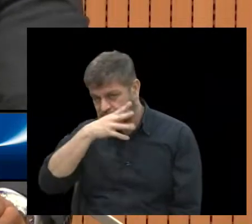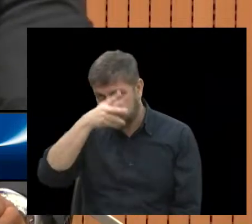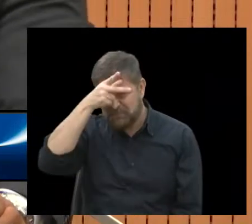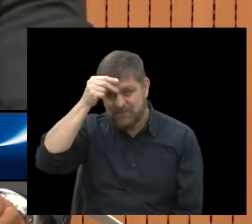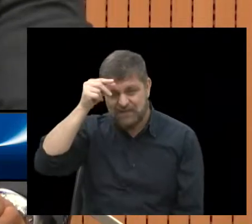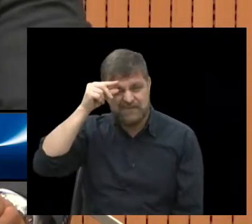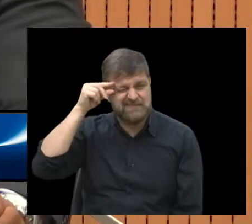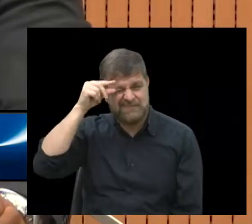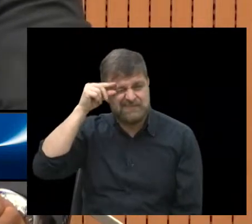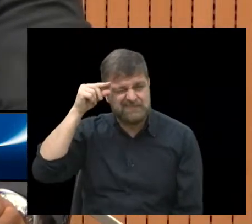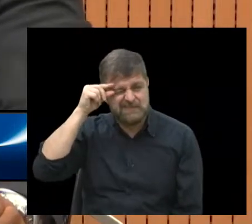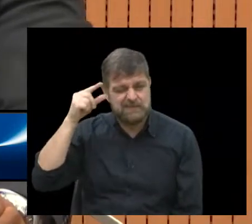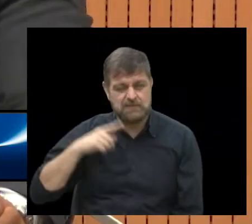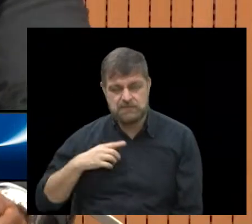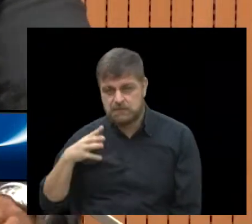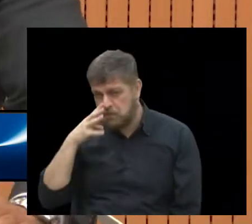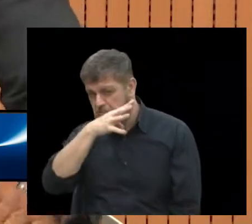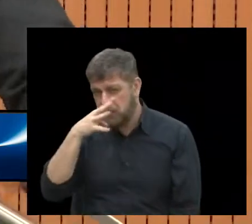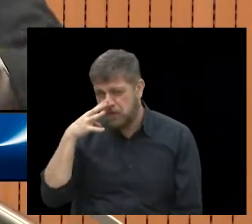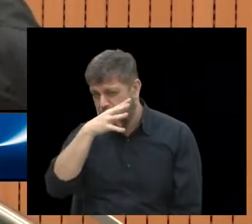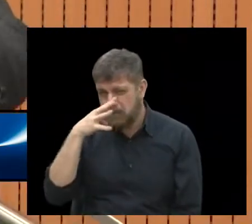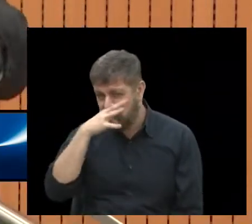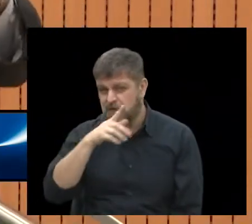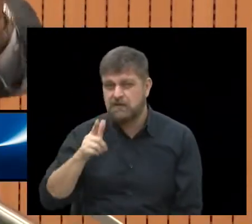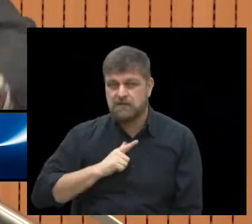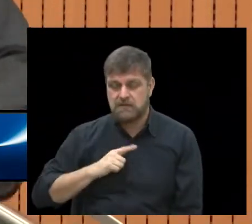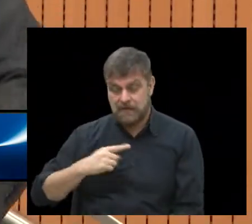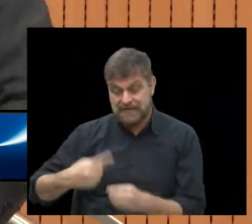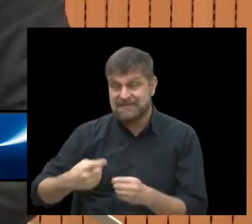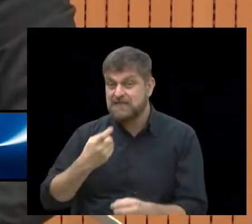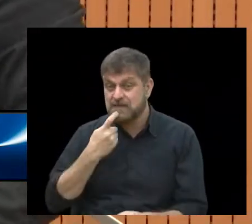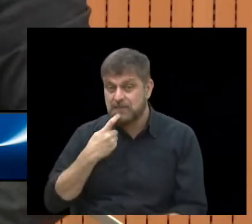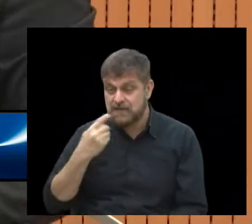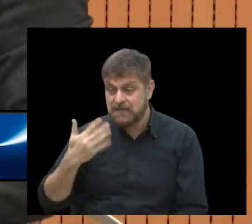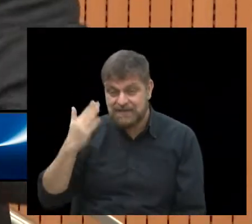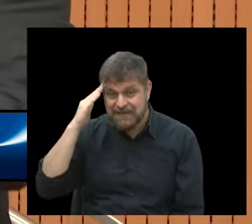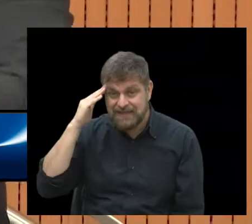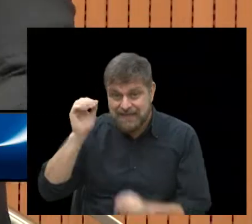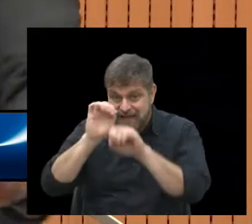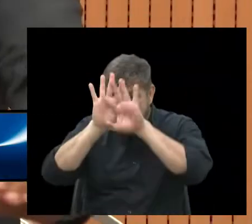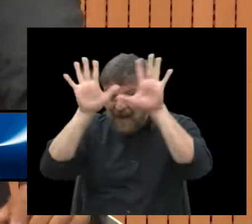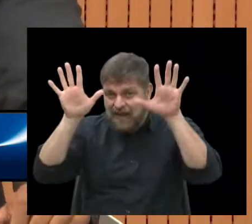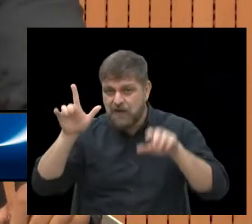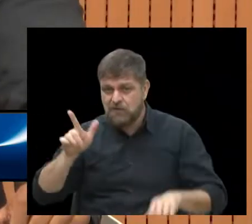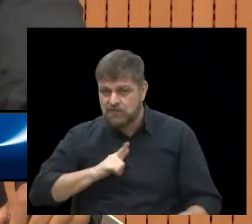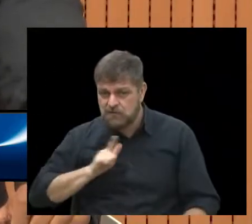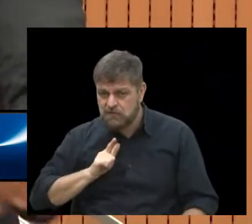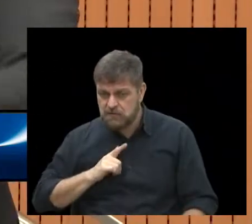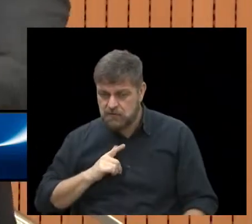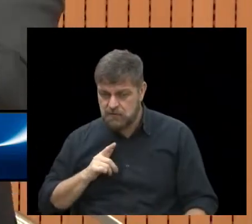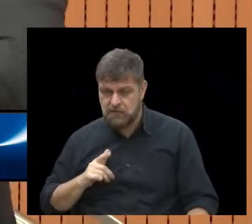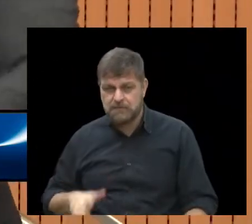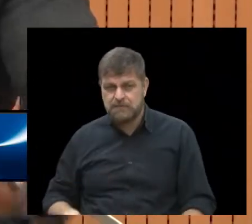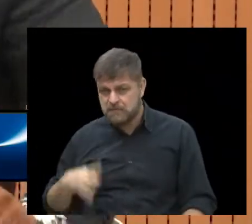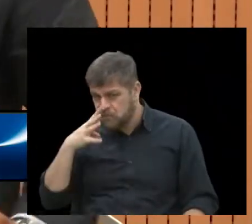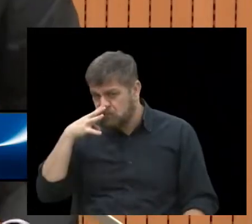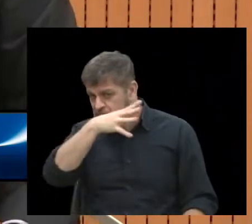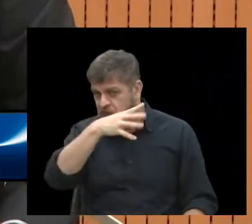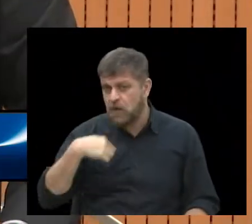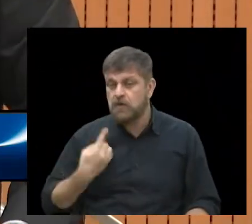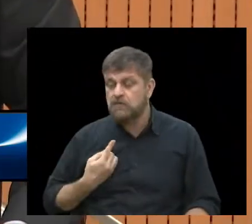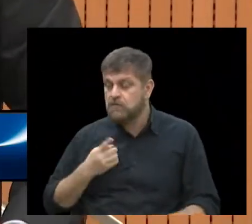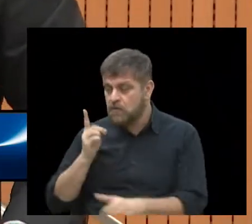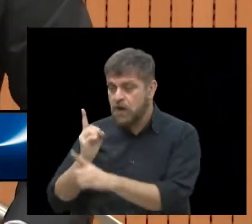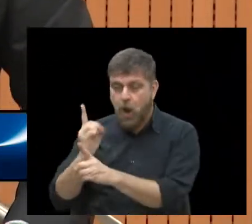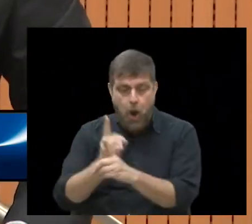nos hospitais. Tem gente falando, e a cidade precisa saber disso. Se realmente há boicote. Se há, nós vamos